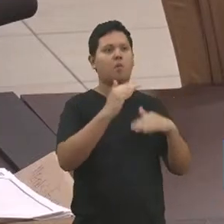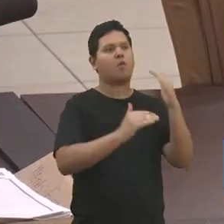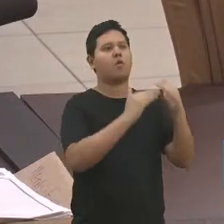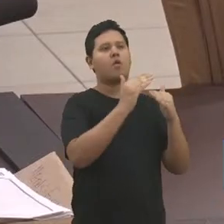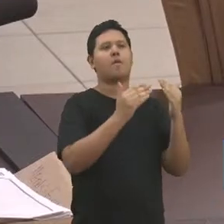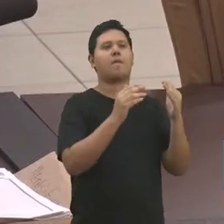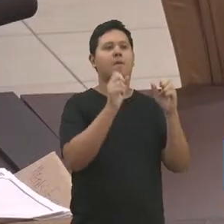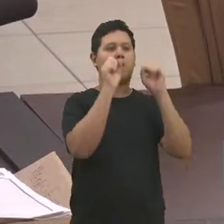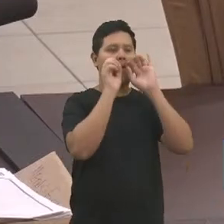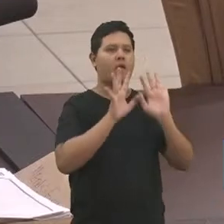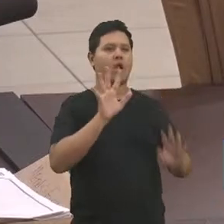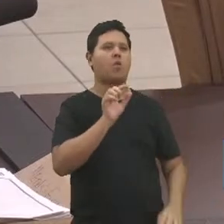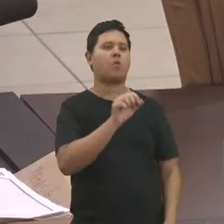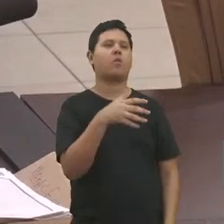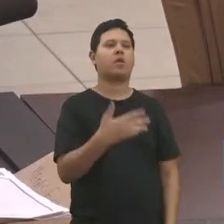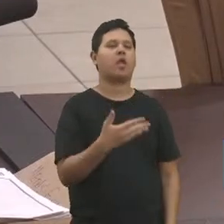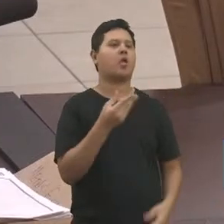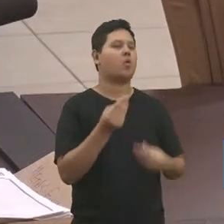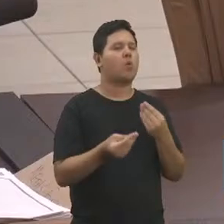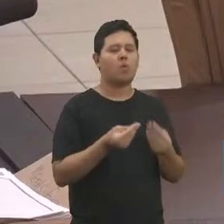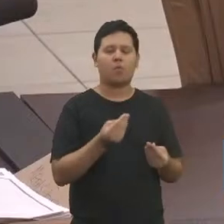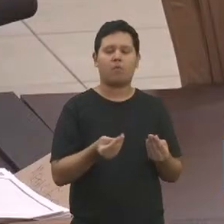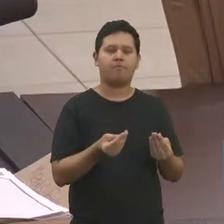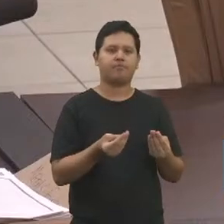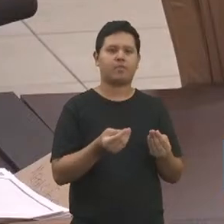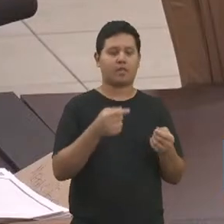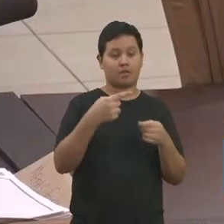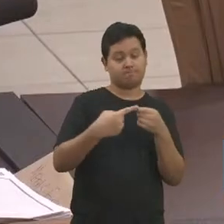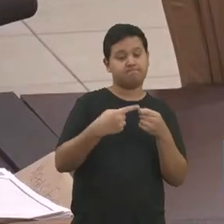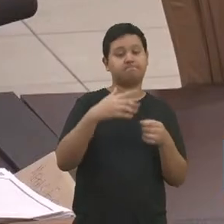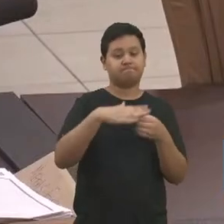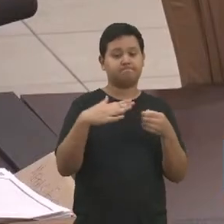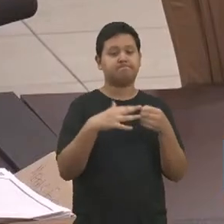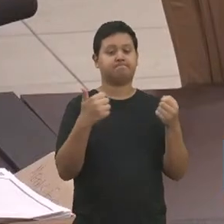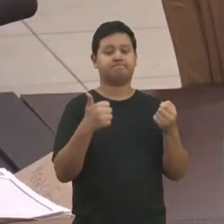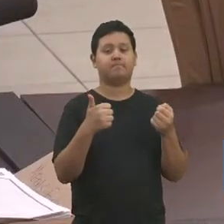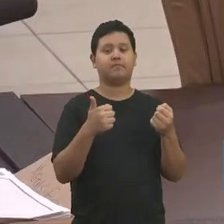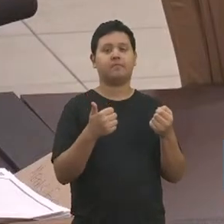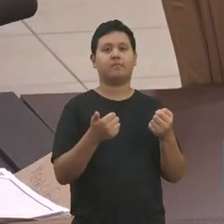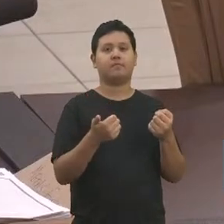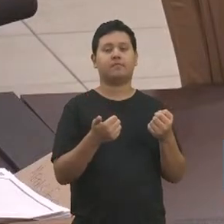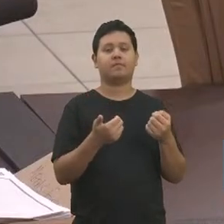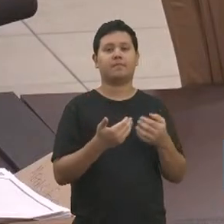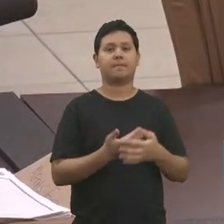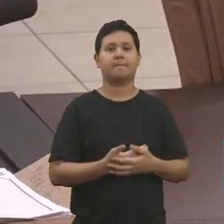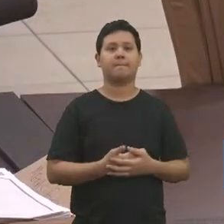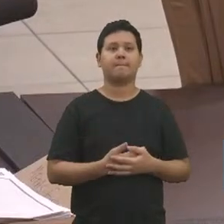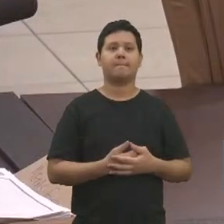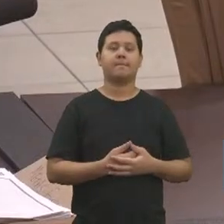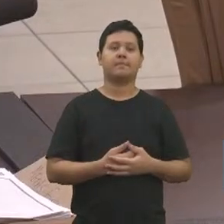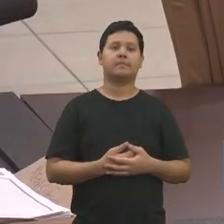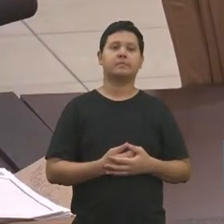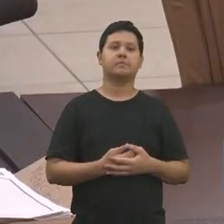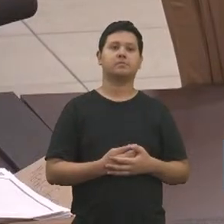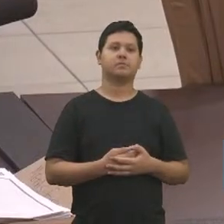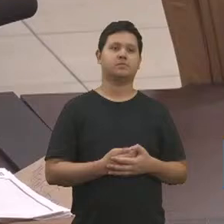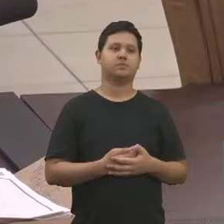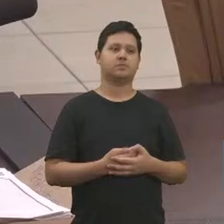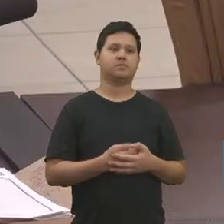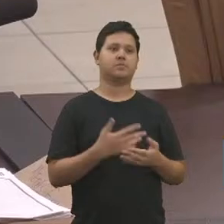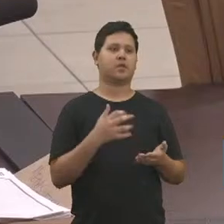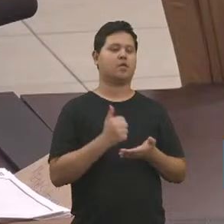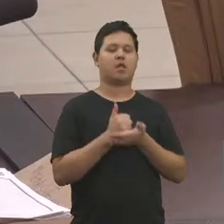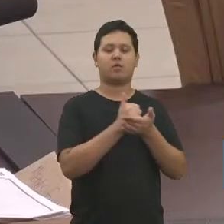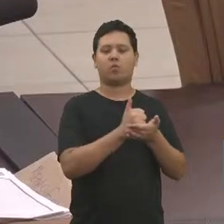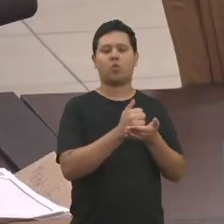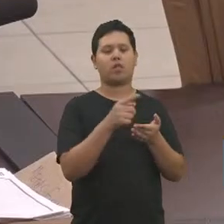bons olhos como a cidade está se comportando e os poderes também